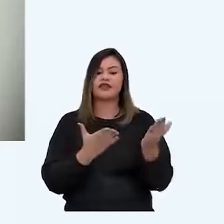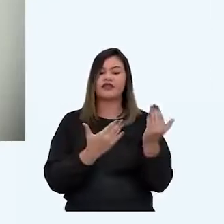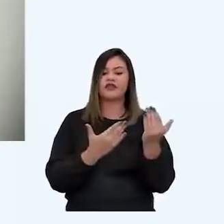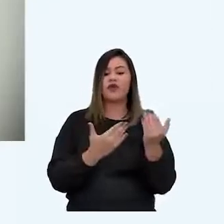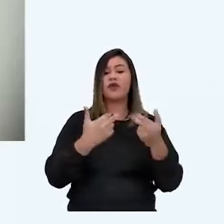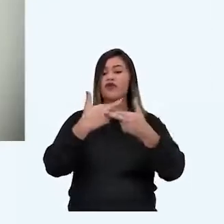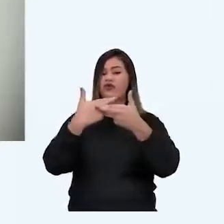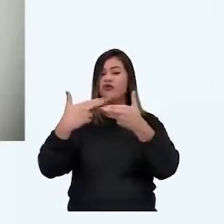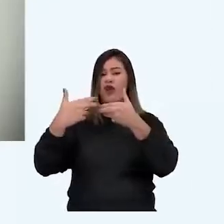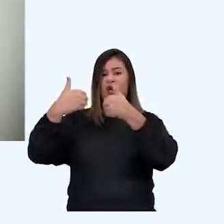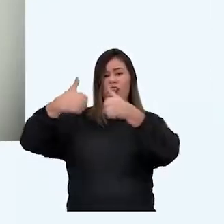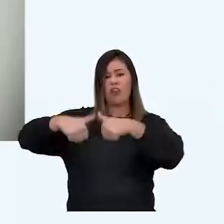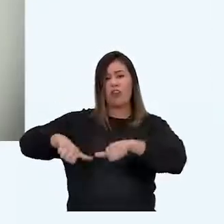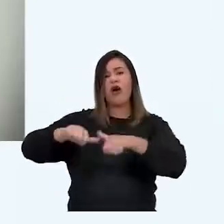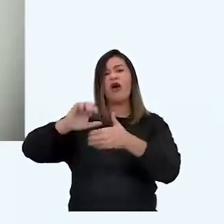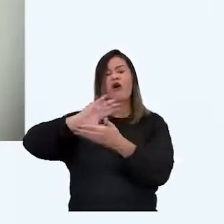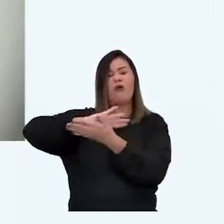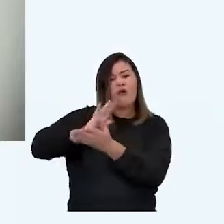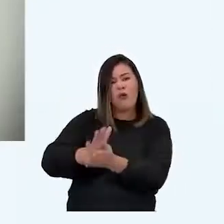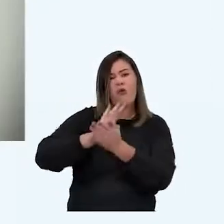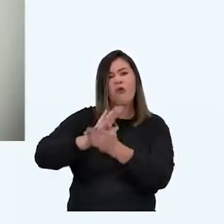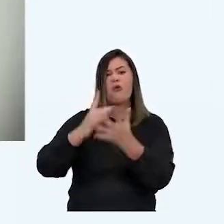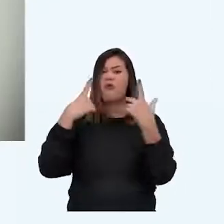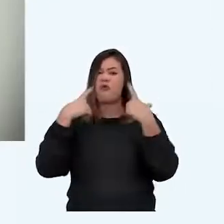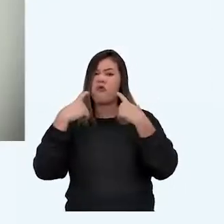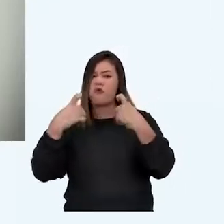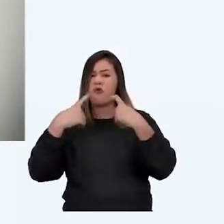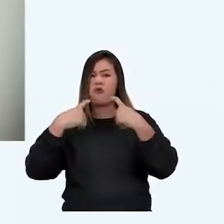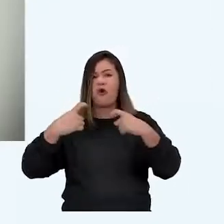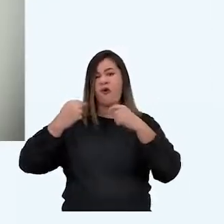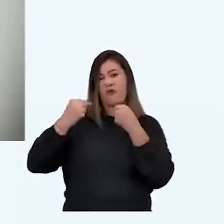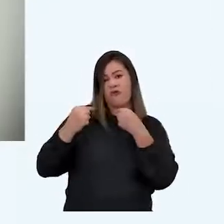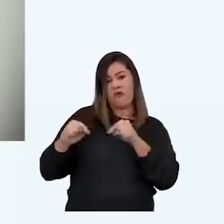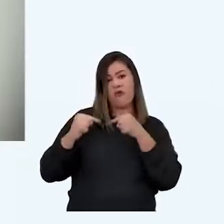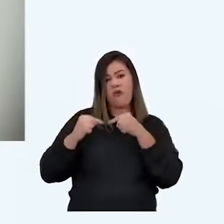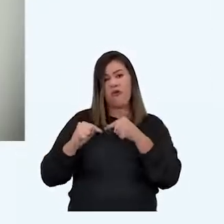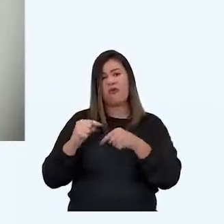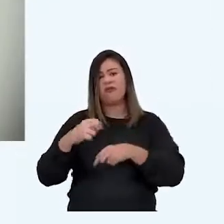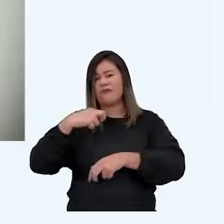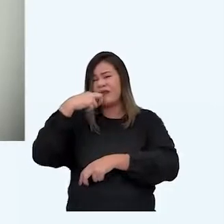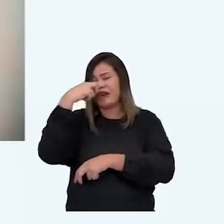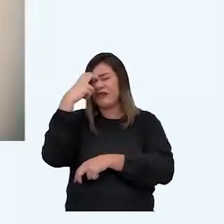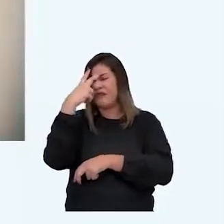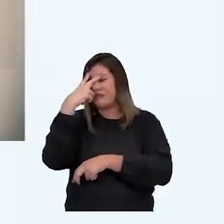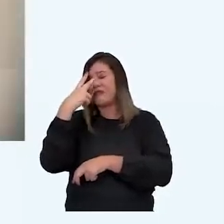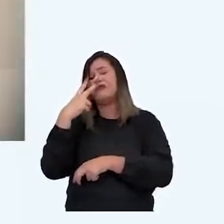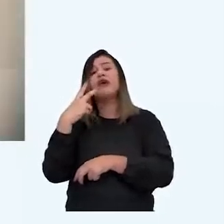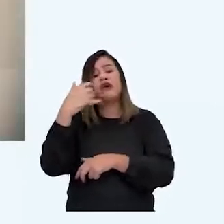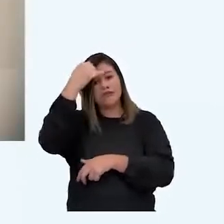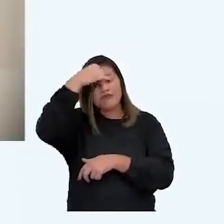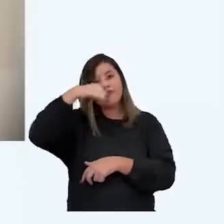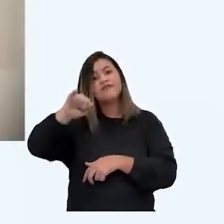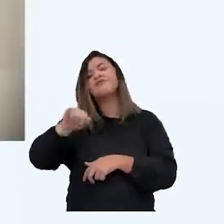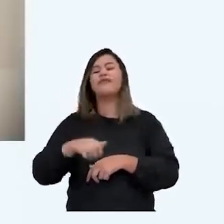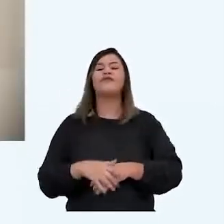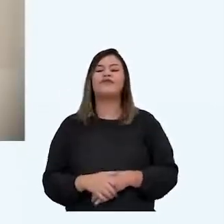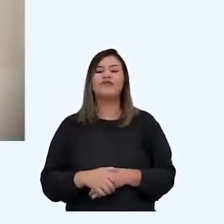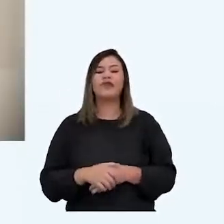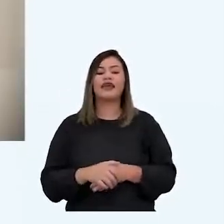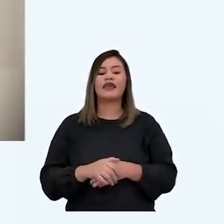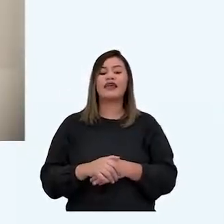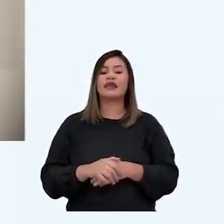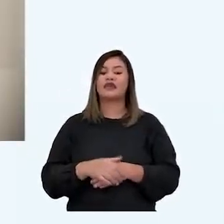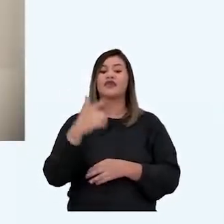qualquer tratamento desumano, violento, aterrorizante, constrangedor. A educação ganha